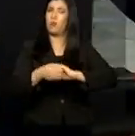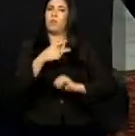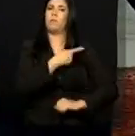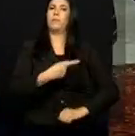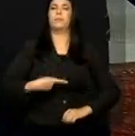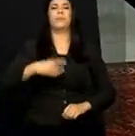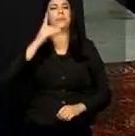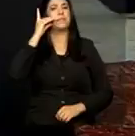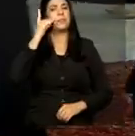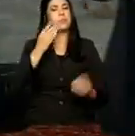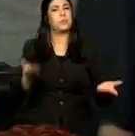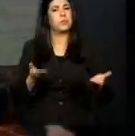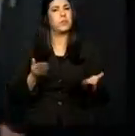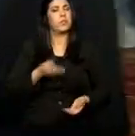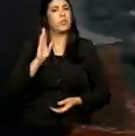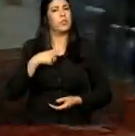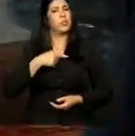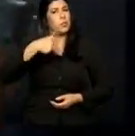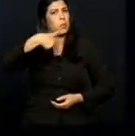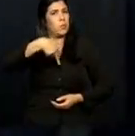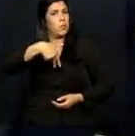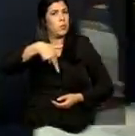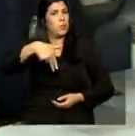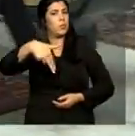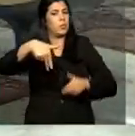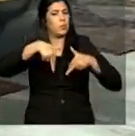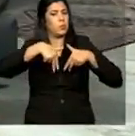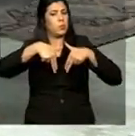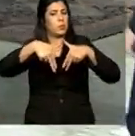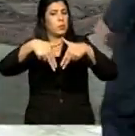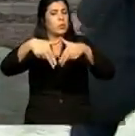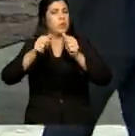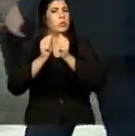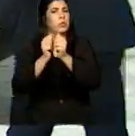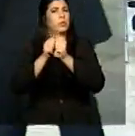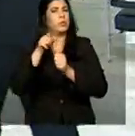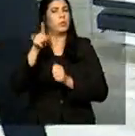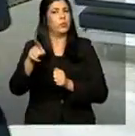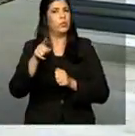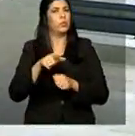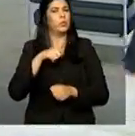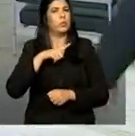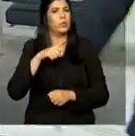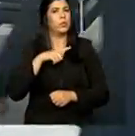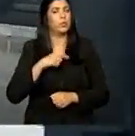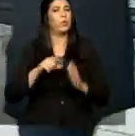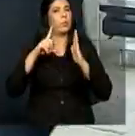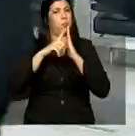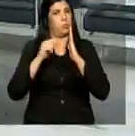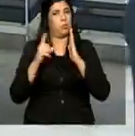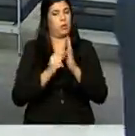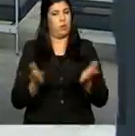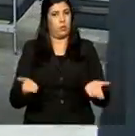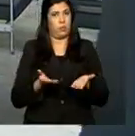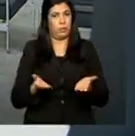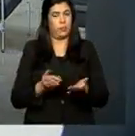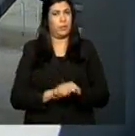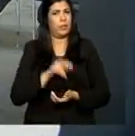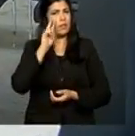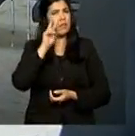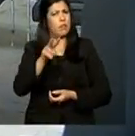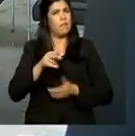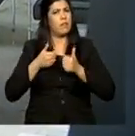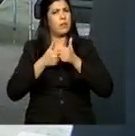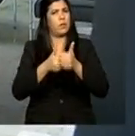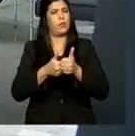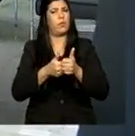então, já está se deslocando lá no Palácio do Planalto. Nós estamos acompanhando a cerimônia de